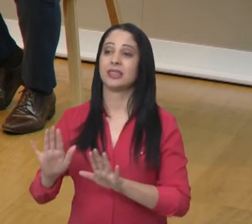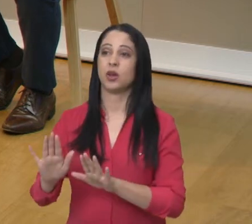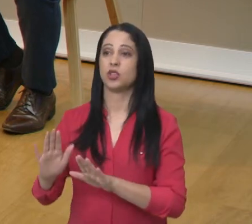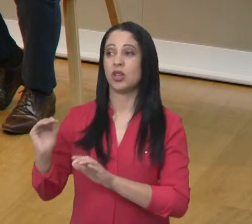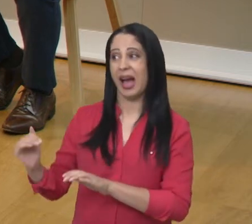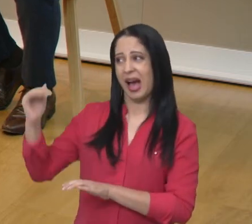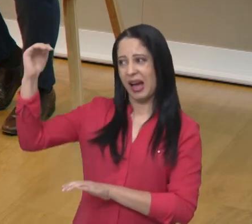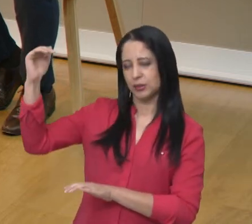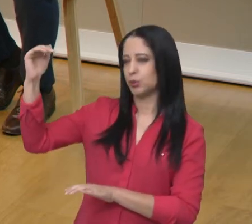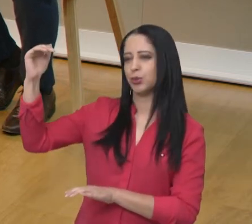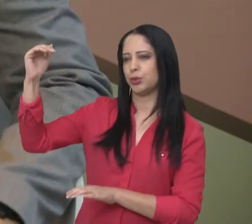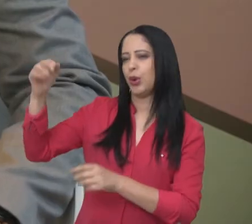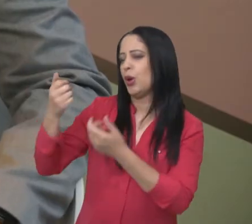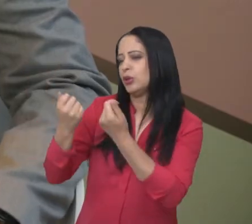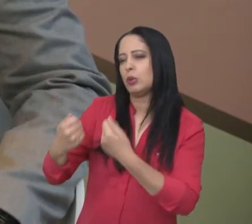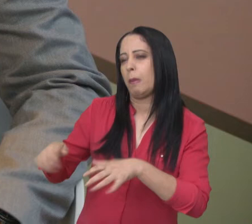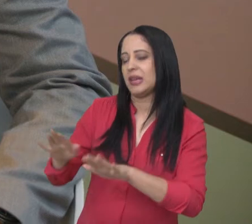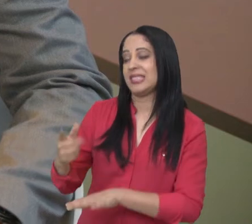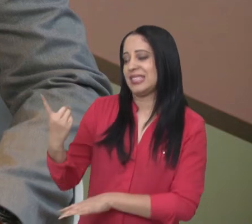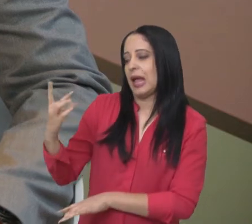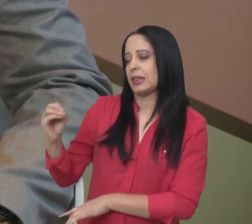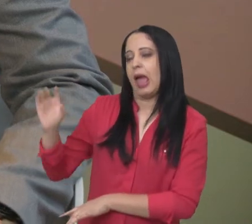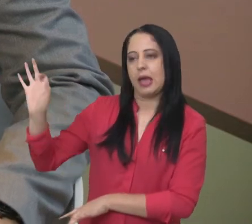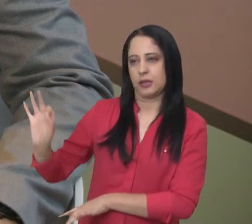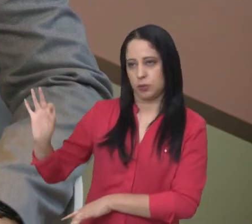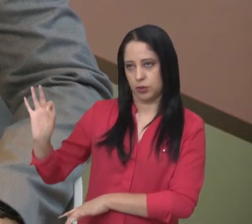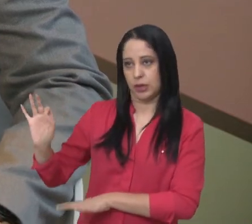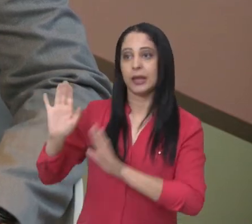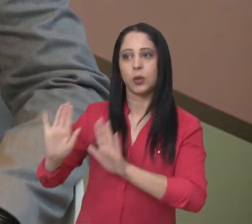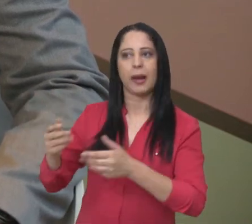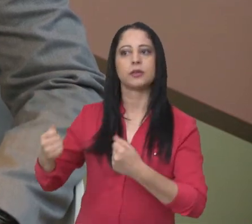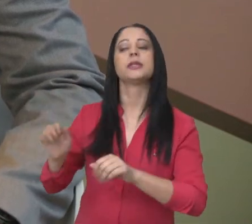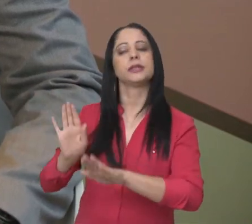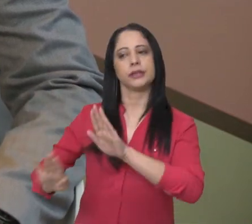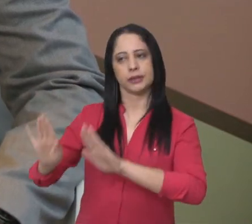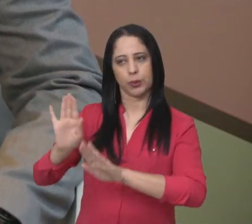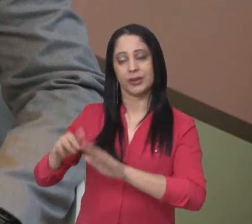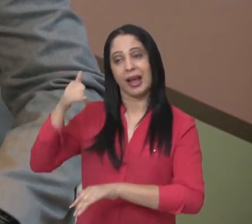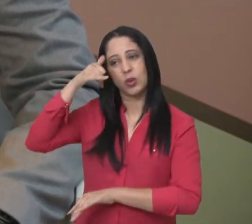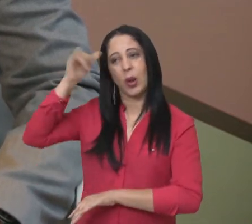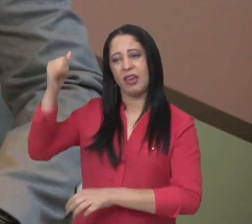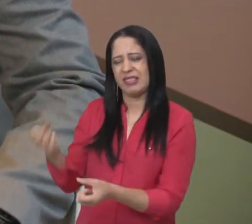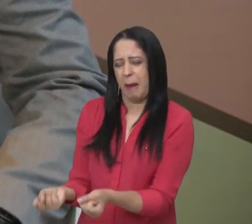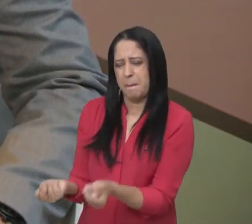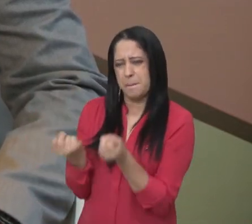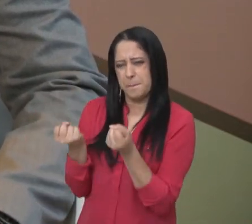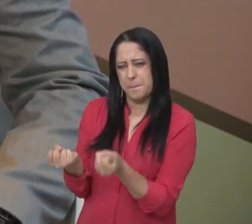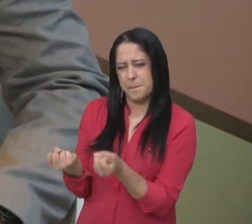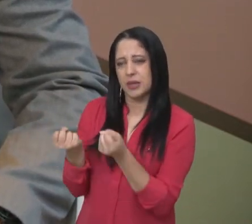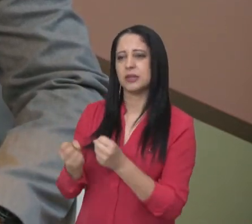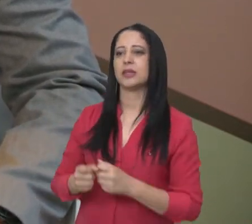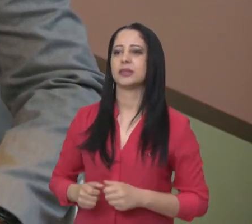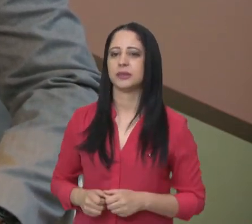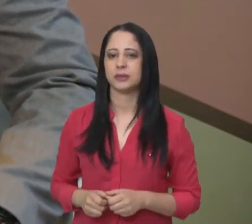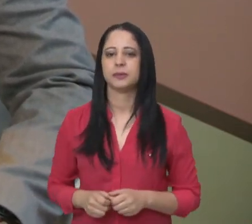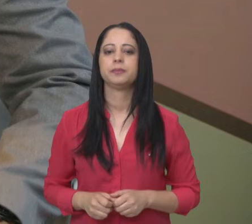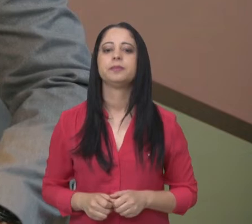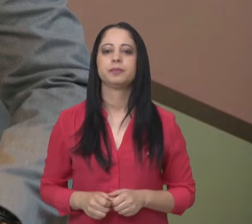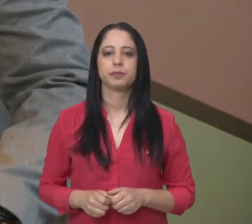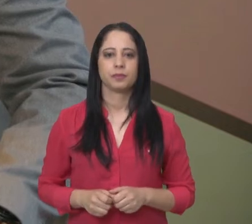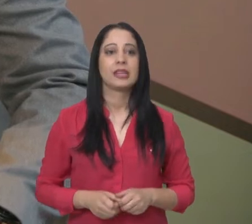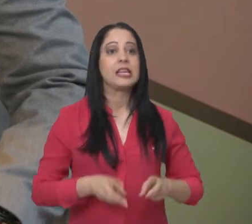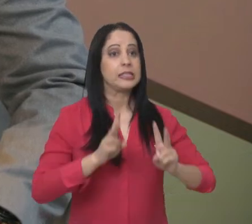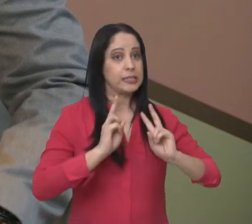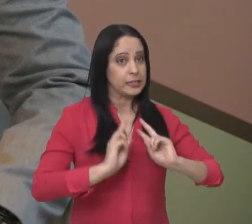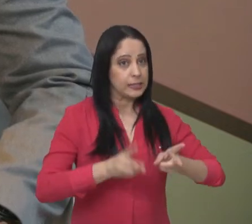No adulto não necessariamente esse número, mas a gente tem que ter esse cuidado também com peso excessivo nas costas, que pode causar problema sim na coluna do adulto. E